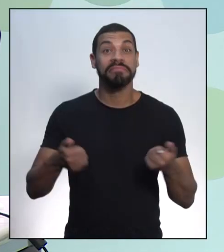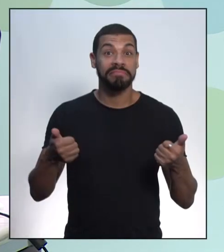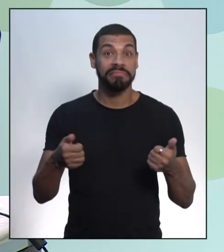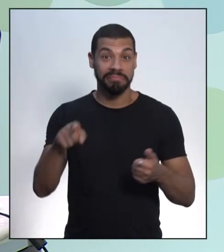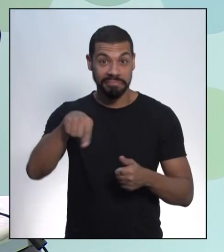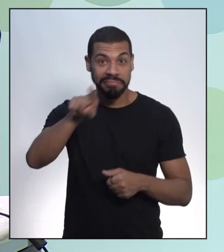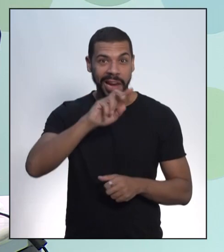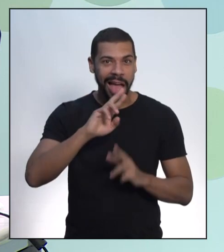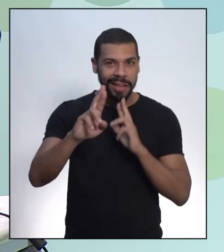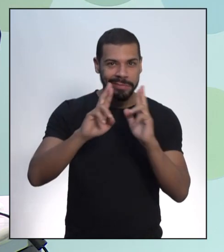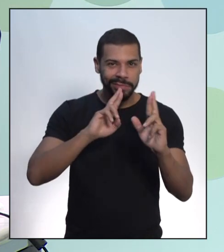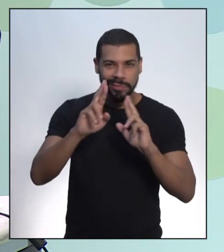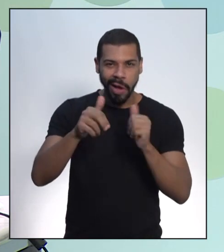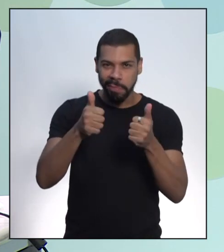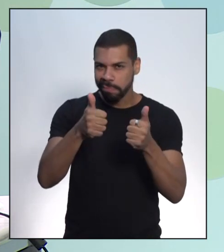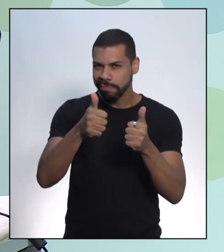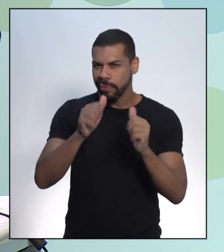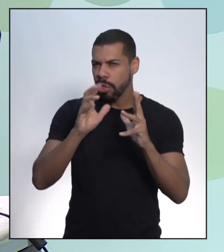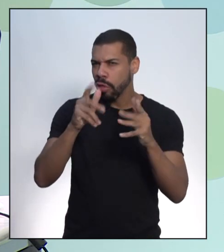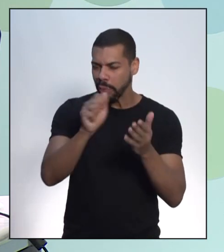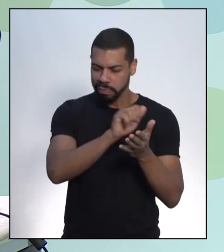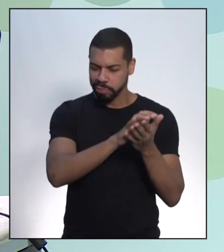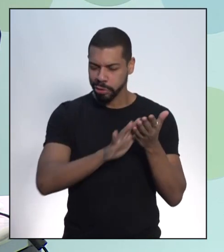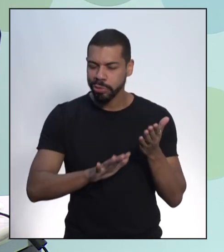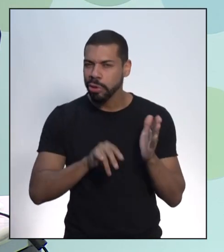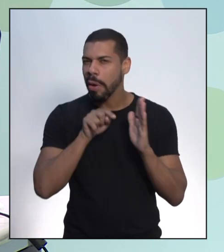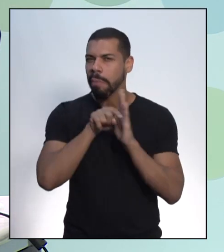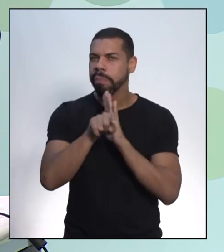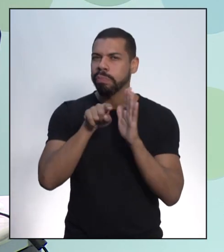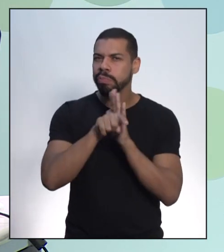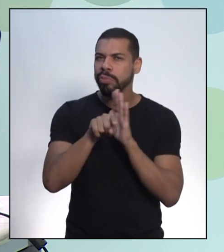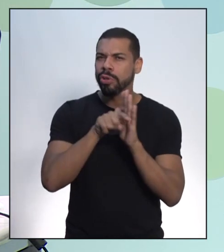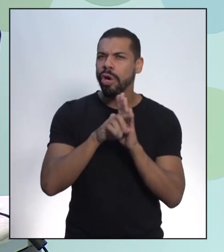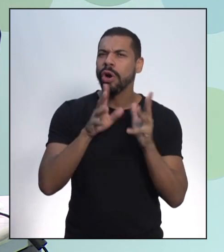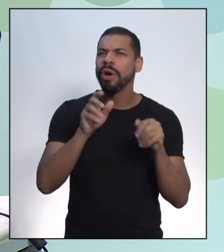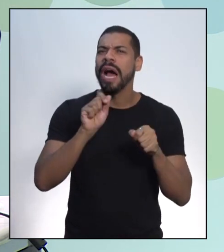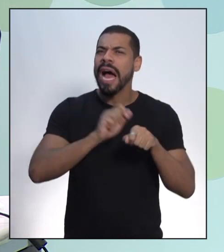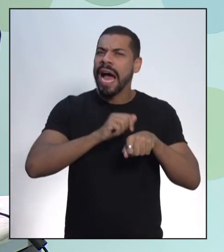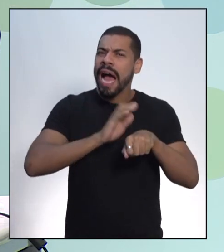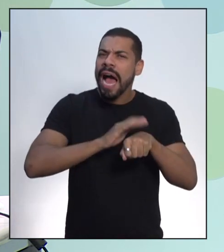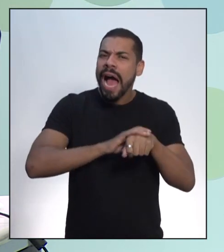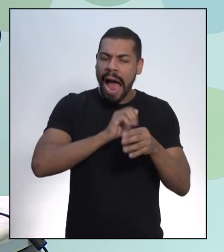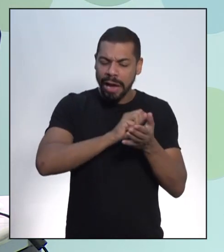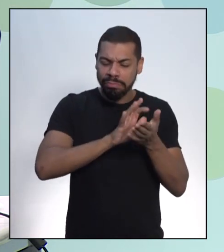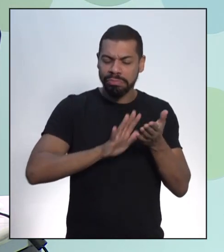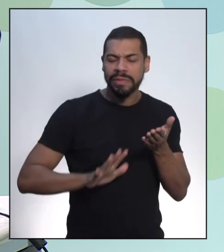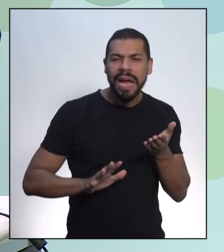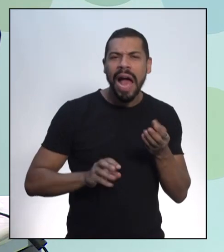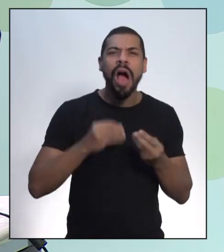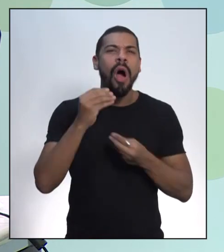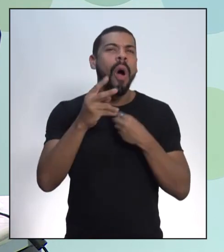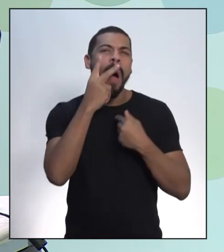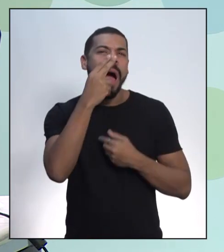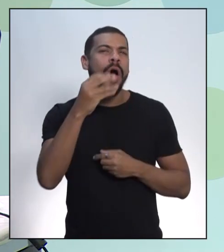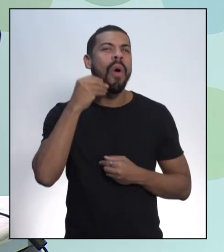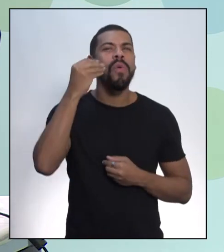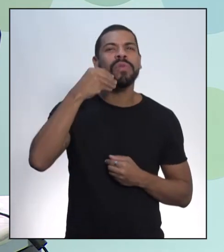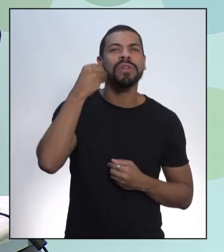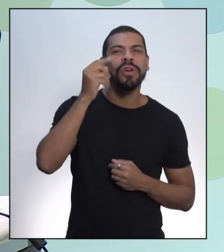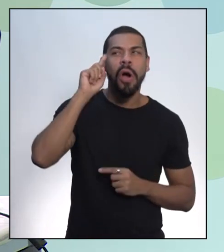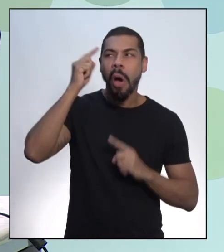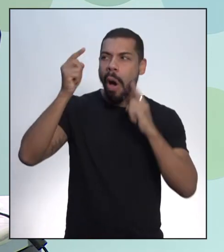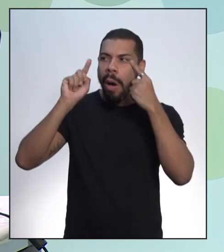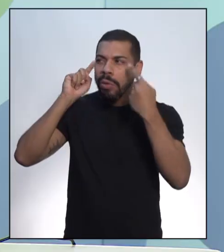E aí, pessoal, conseguiram responder as questões? Se vocês conseguiram realizar a nossa atividade, o que você achou da experiência? Se ficou alguma